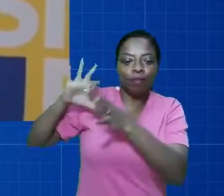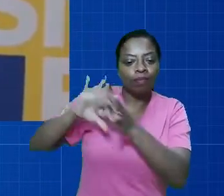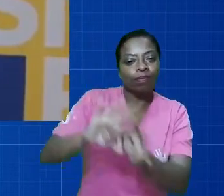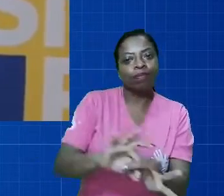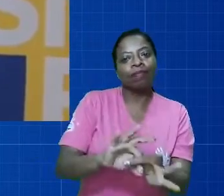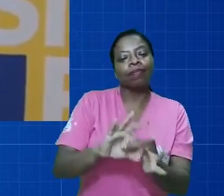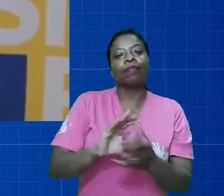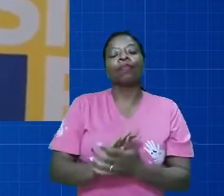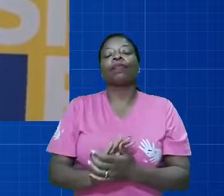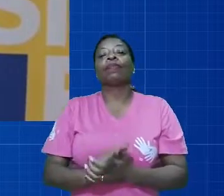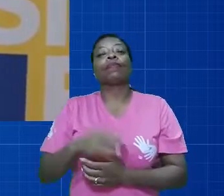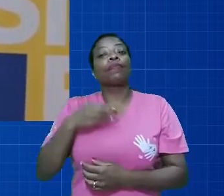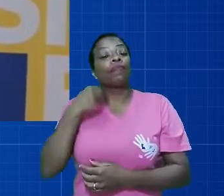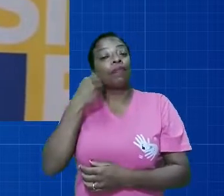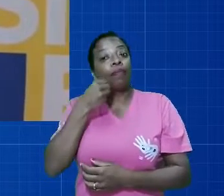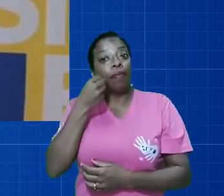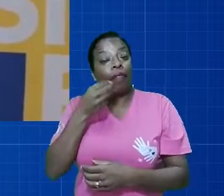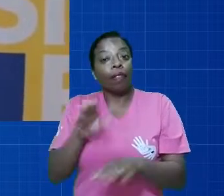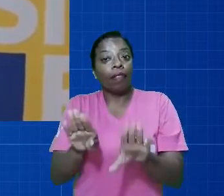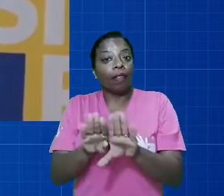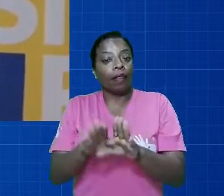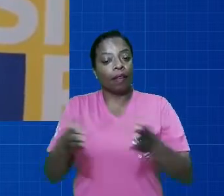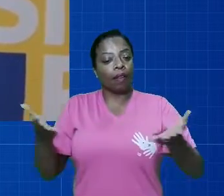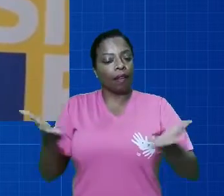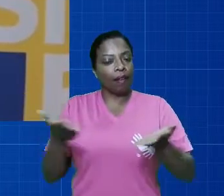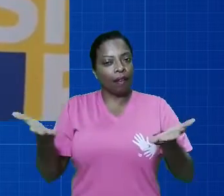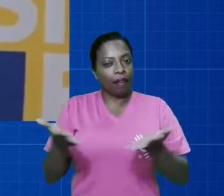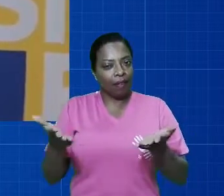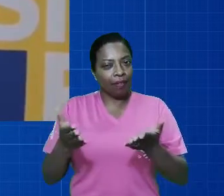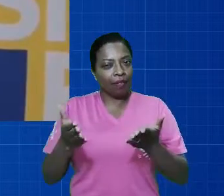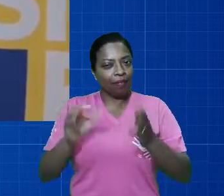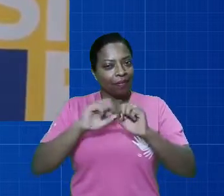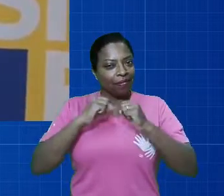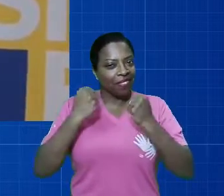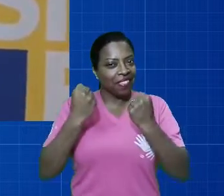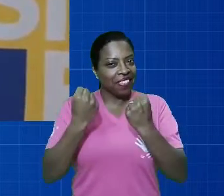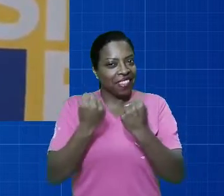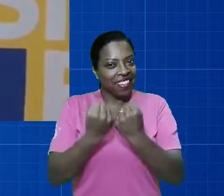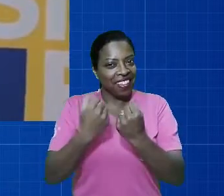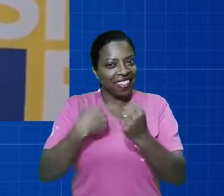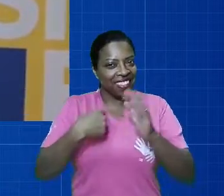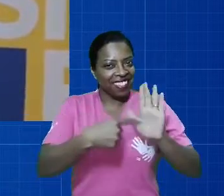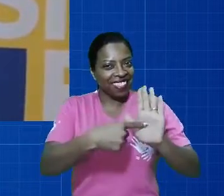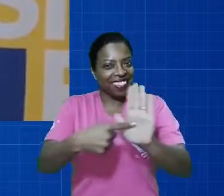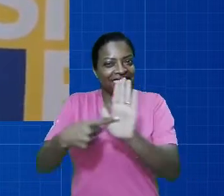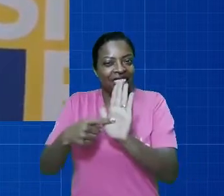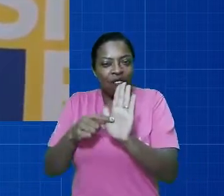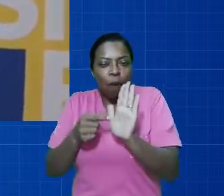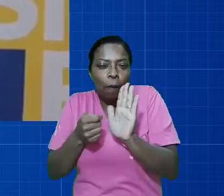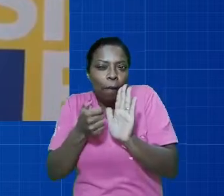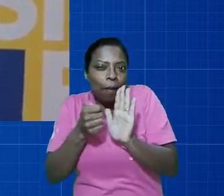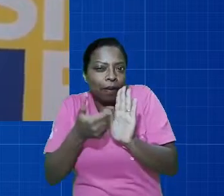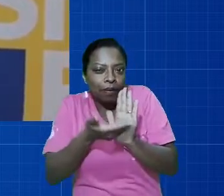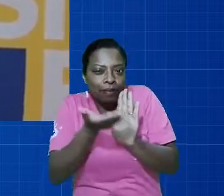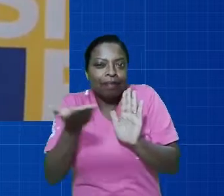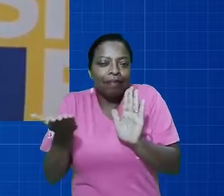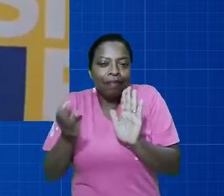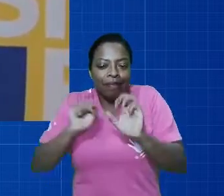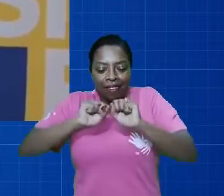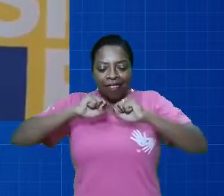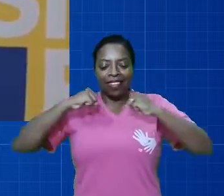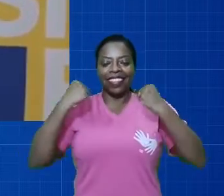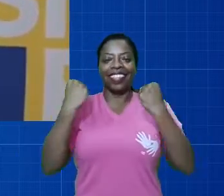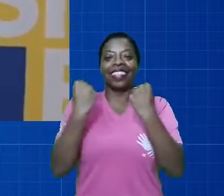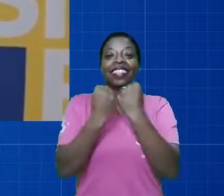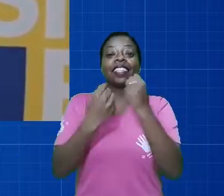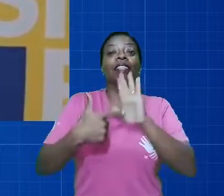Então, para viver todo esse momento que vocês têm esse gostinho de quero mais, eu vou dar um spoiler para vocês. Esse